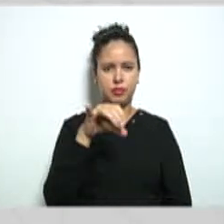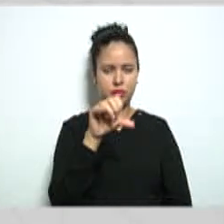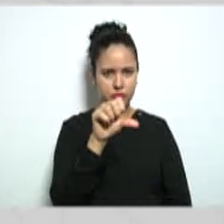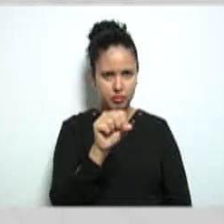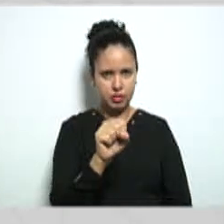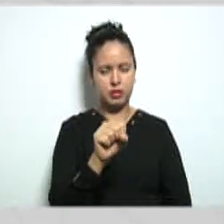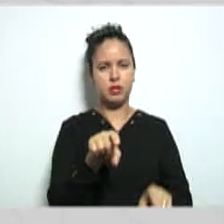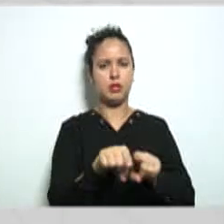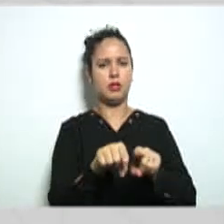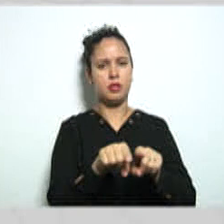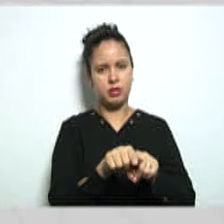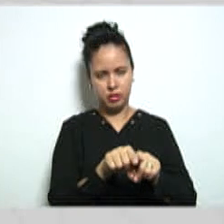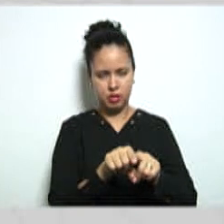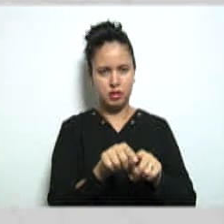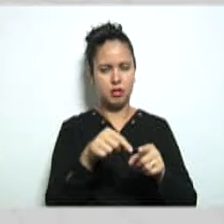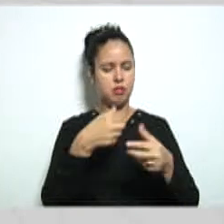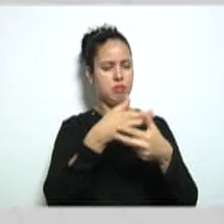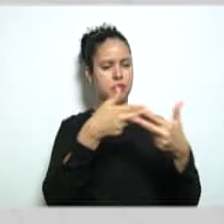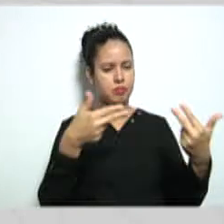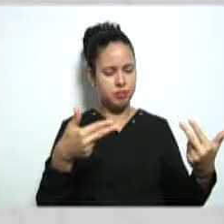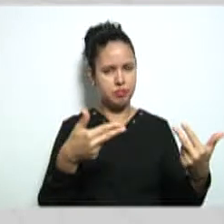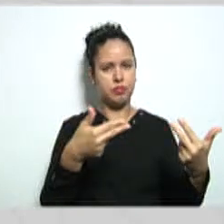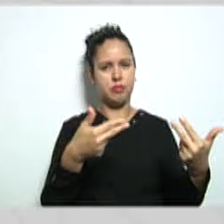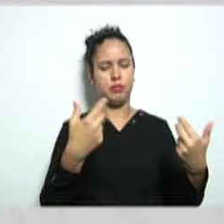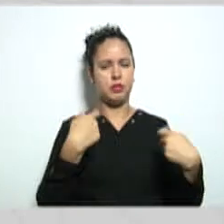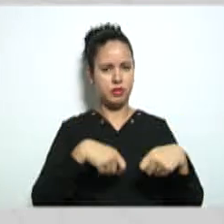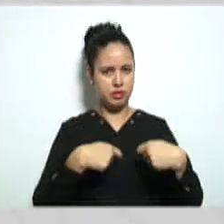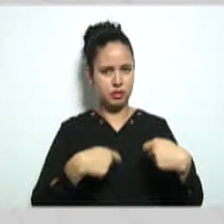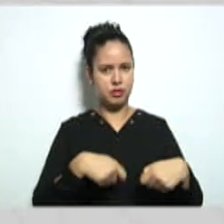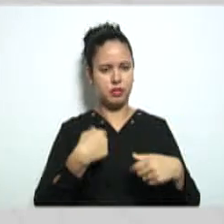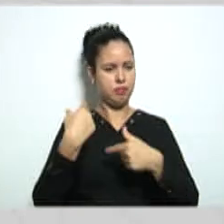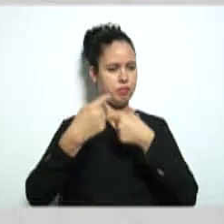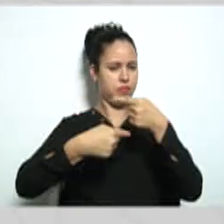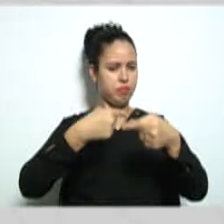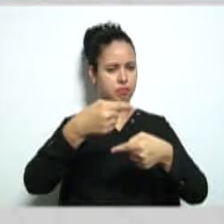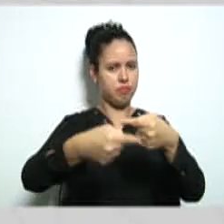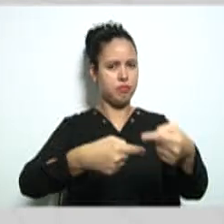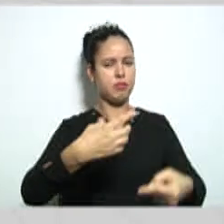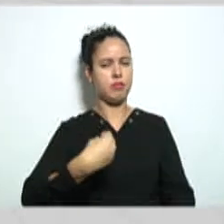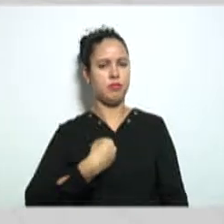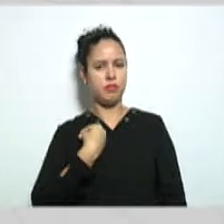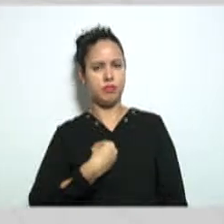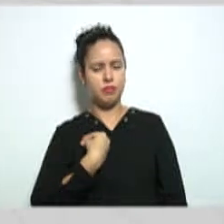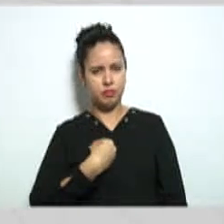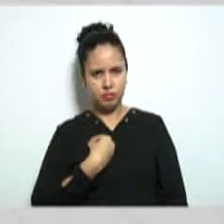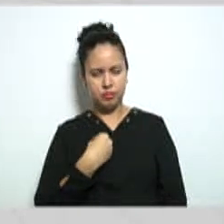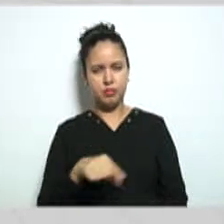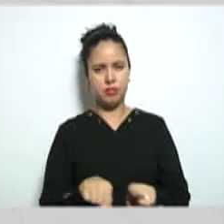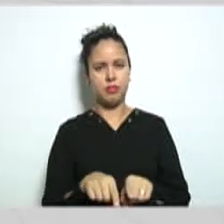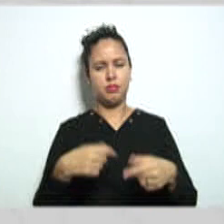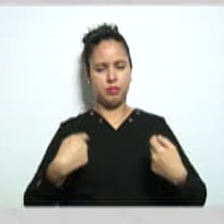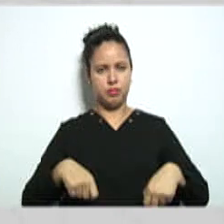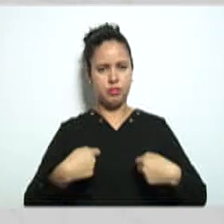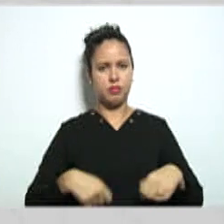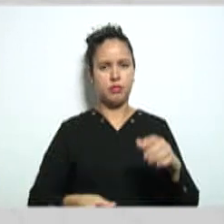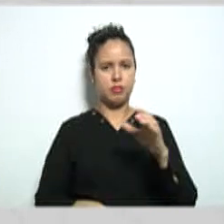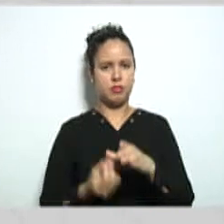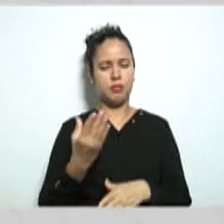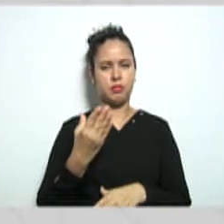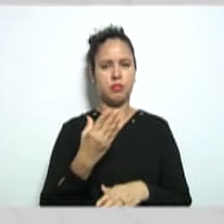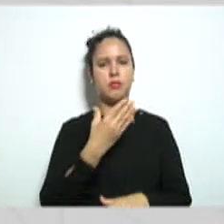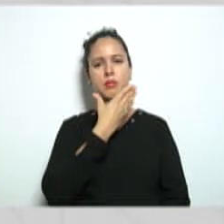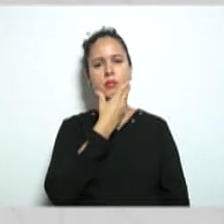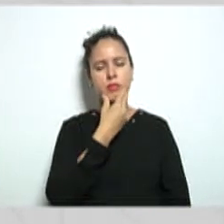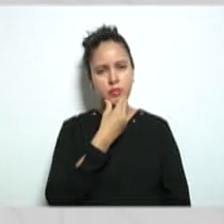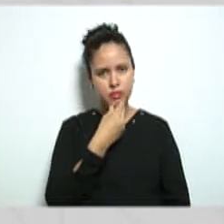serviços necessários para a reprodução da vida e de outras necessidades criadas pelo homem.